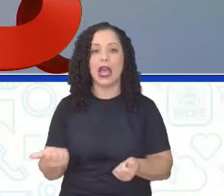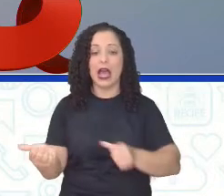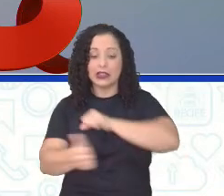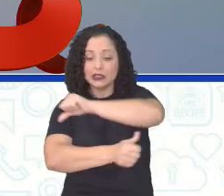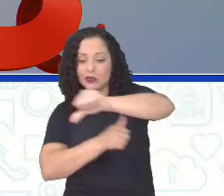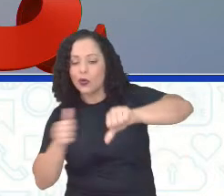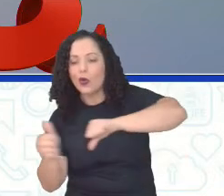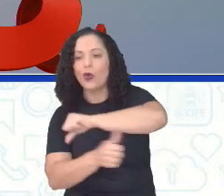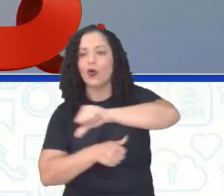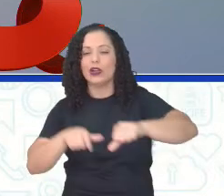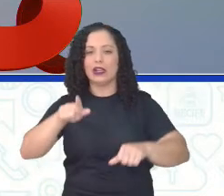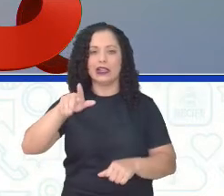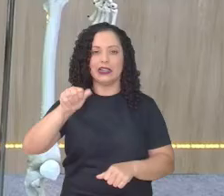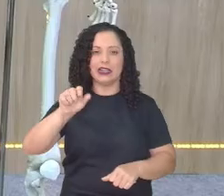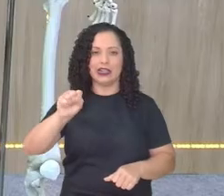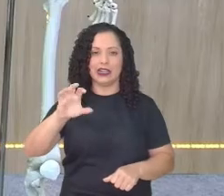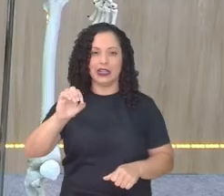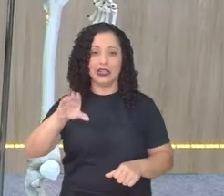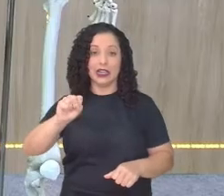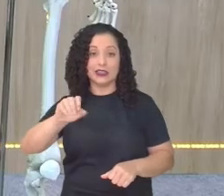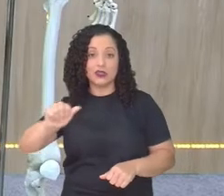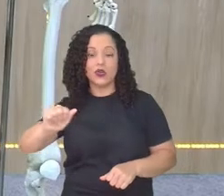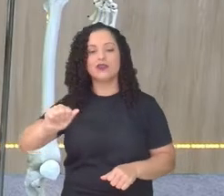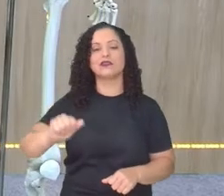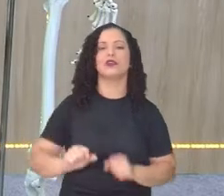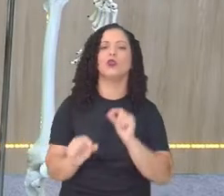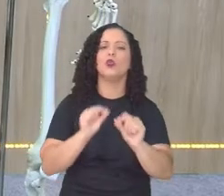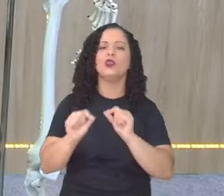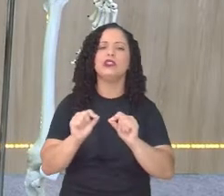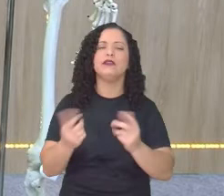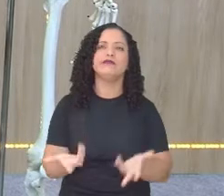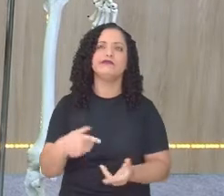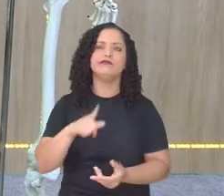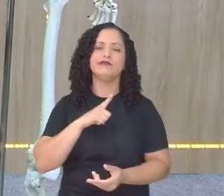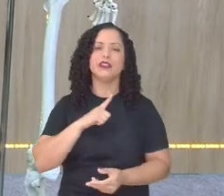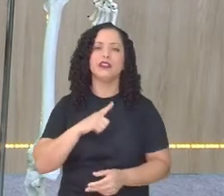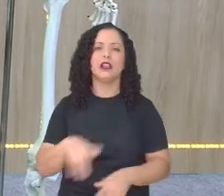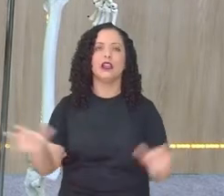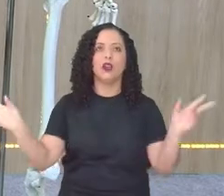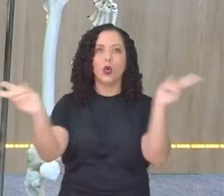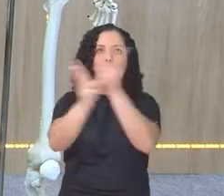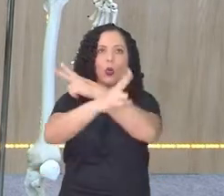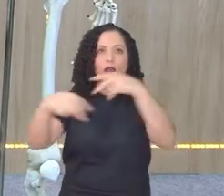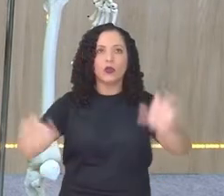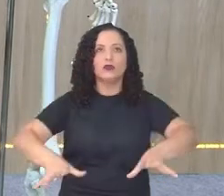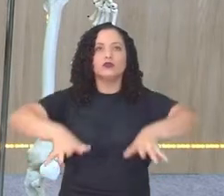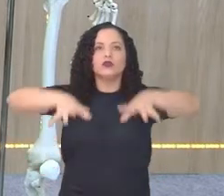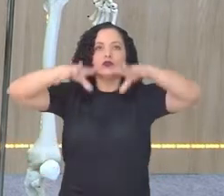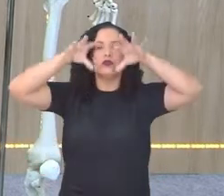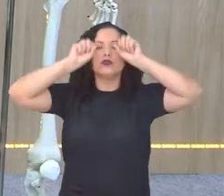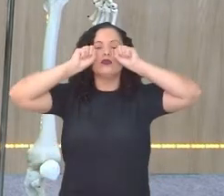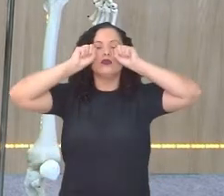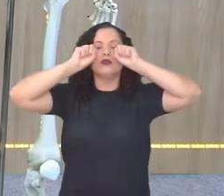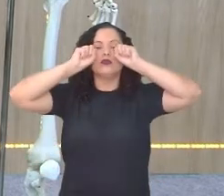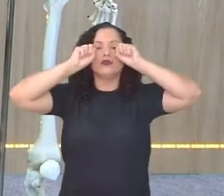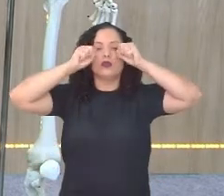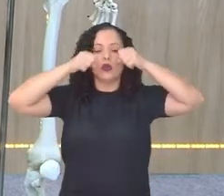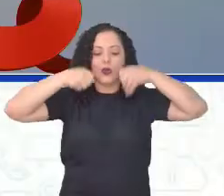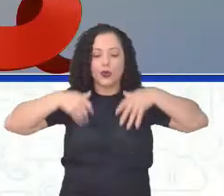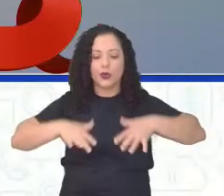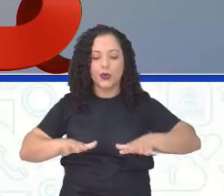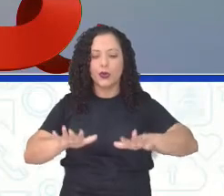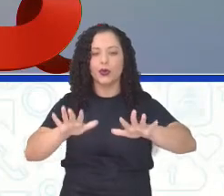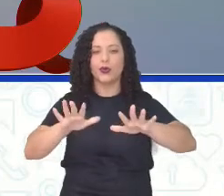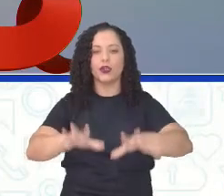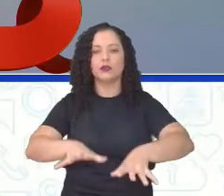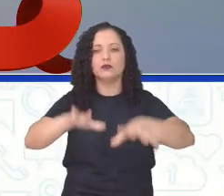as trocas gasosas. O que ele faz? Ele vai absorver aí, tirar do ar o oxigênio e eliminar, que está dentro do nosso